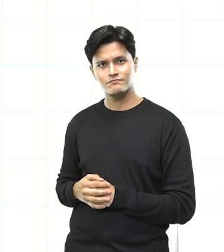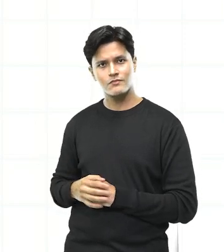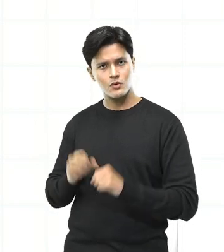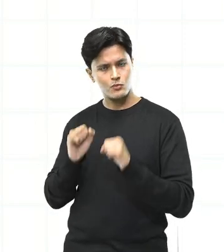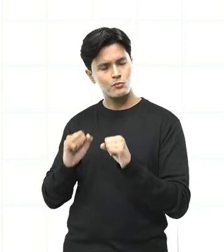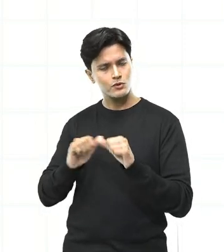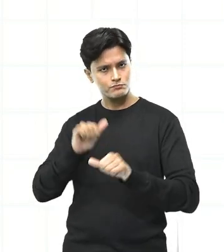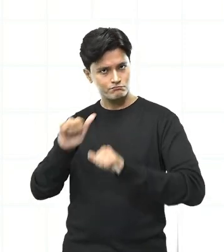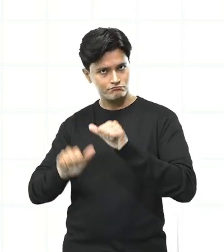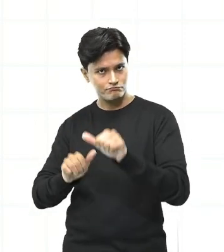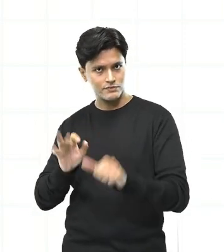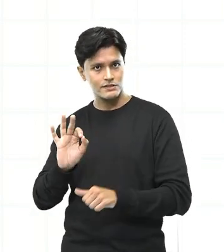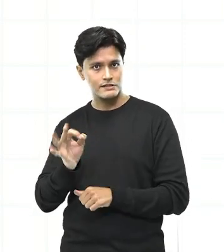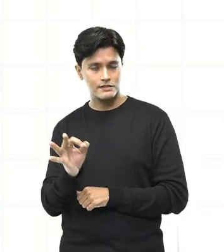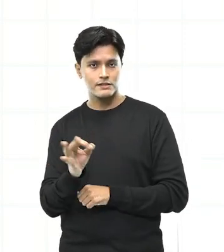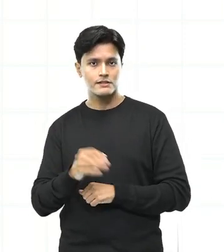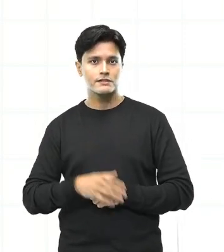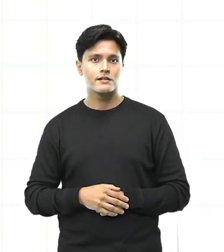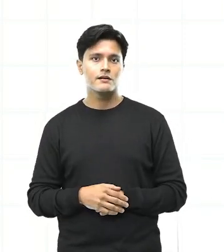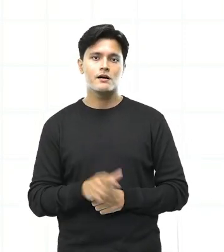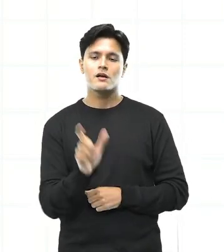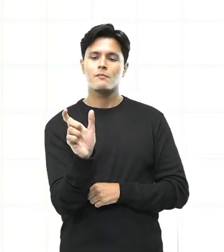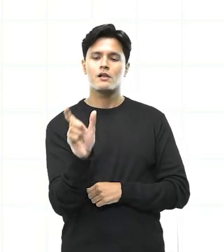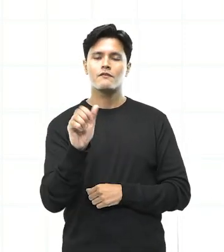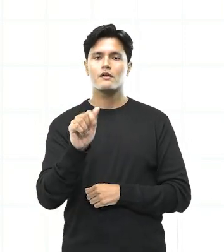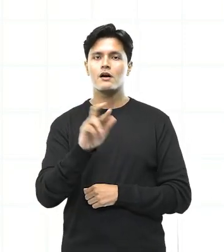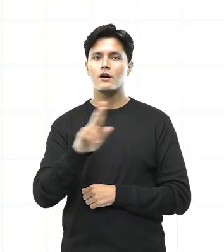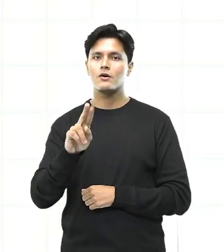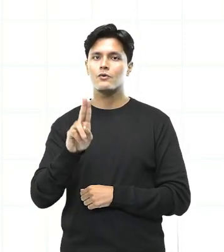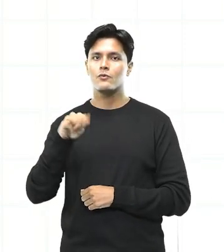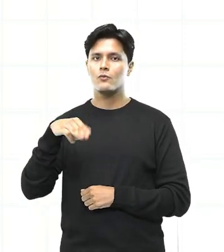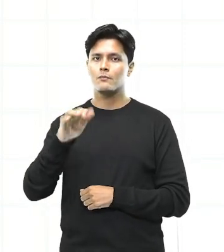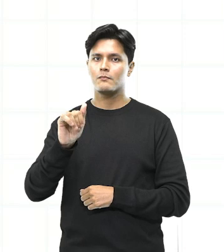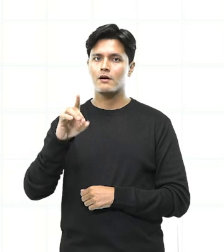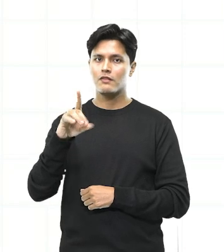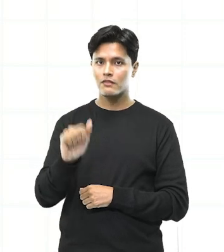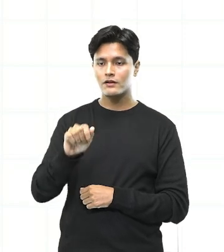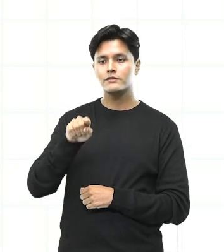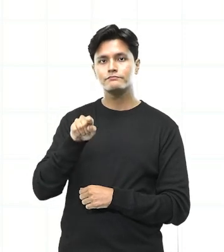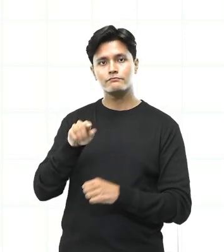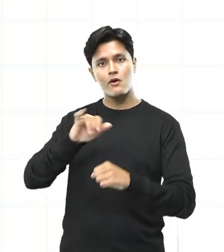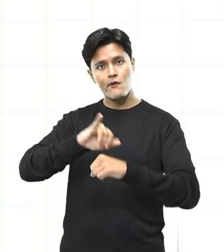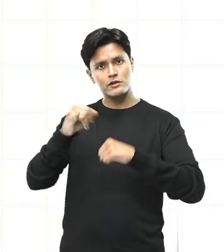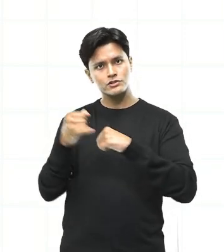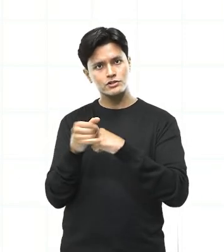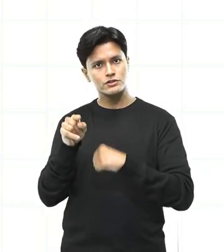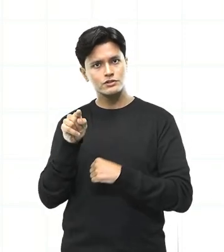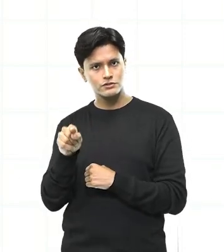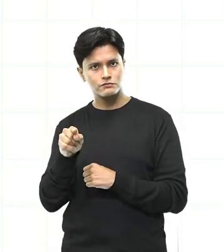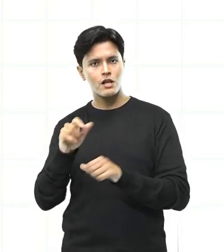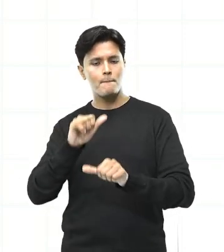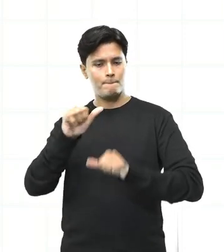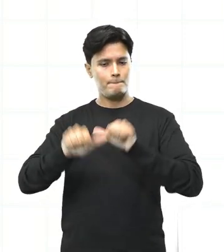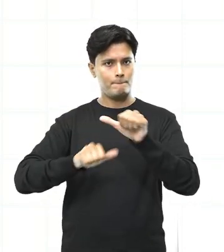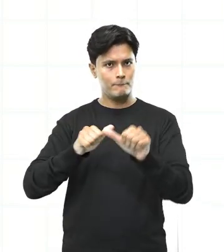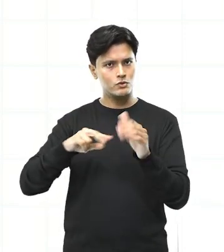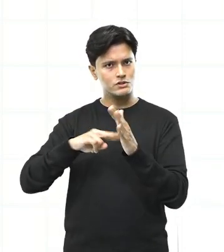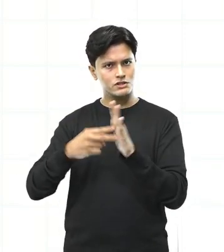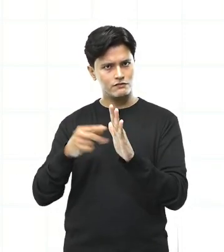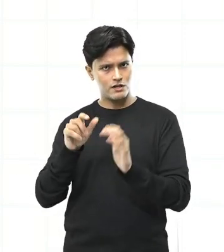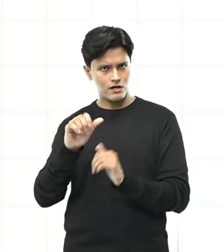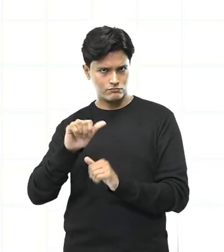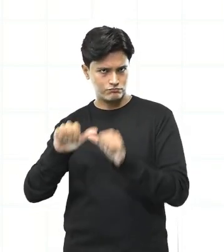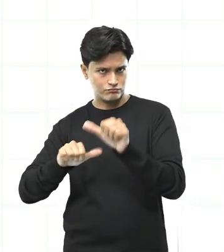alterar, E aqui a palavra arrumada, o adjetivo. Será que ela não está sendo alterada também o sentido dela? Se